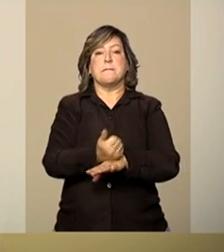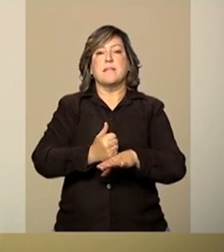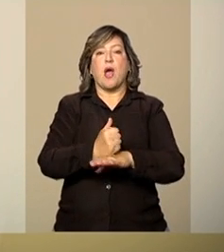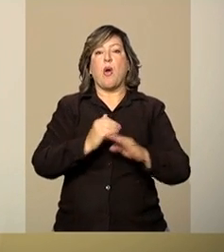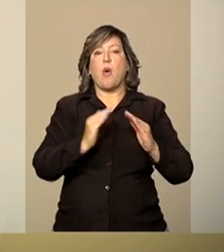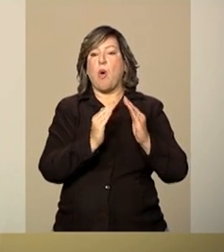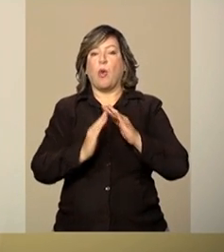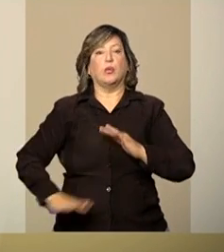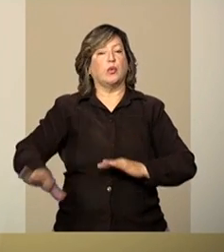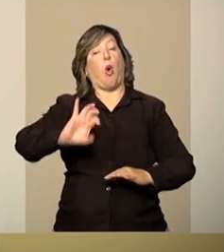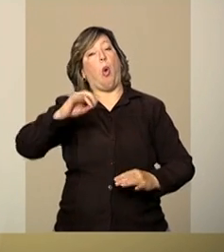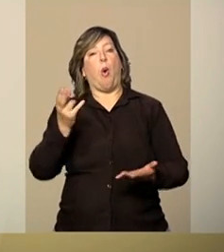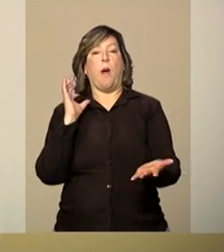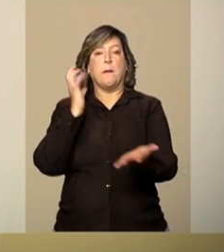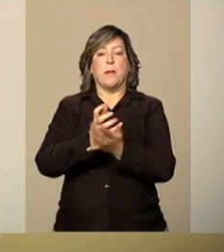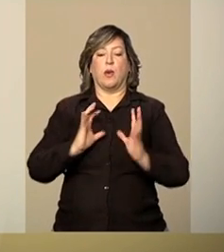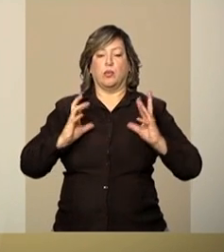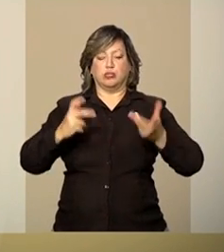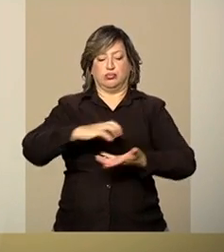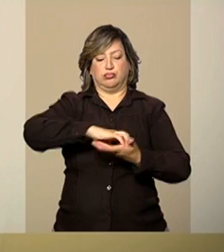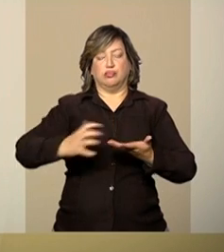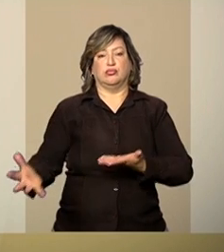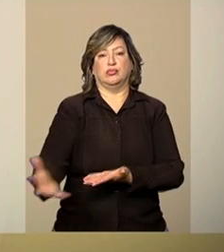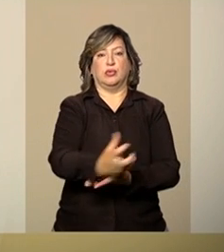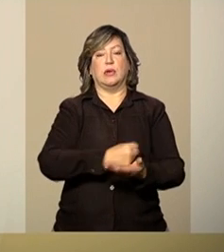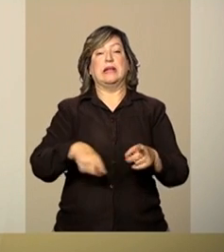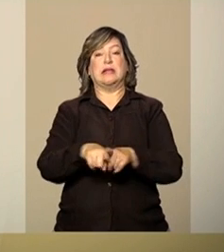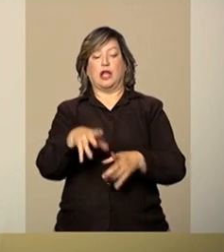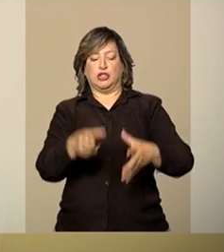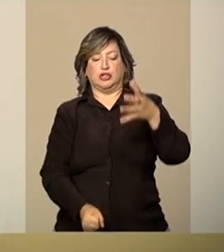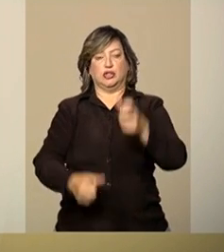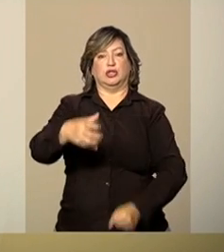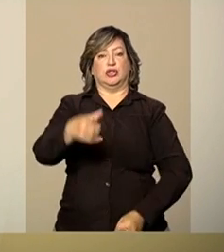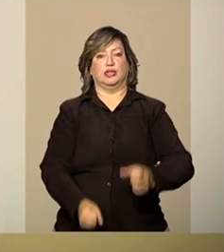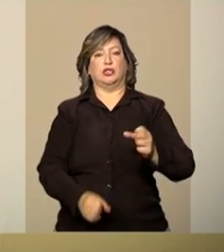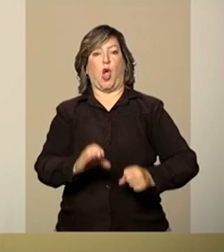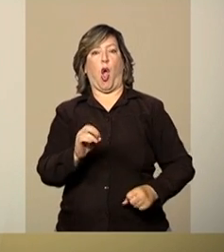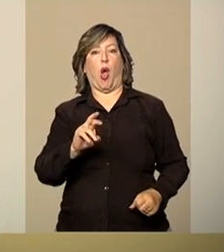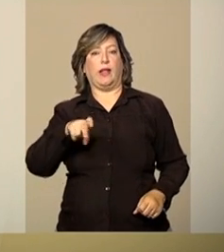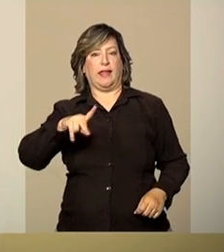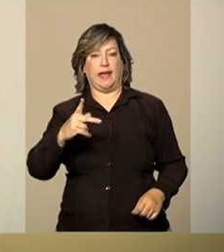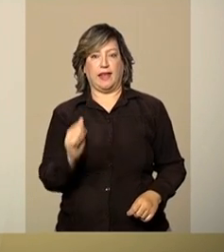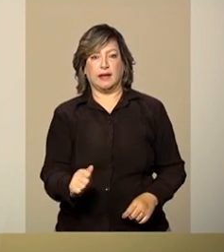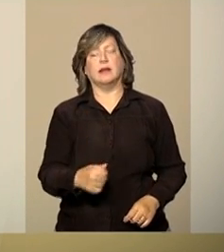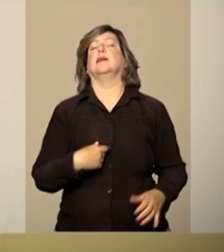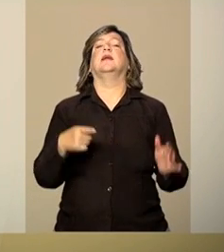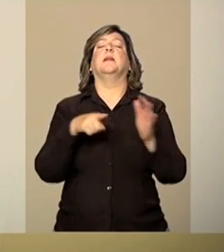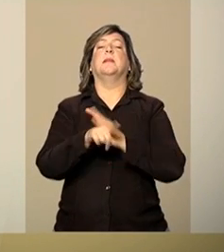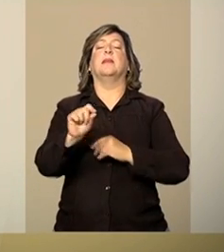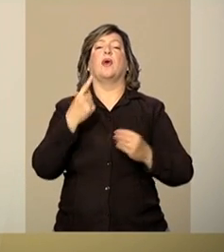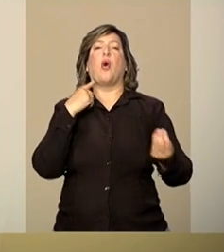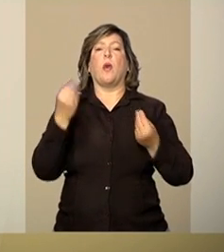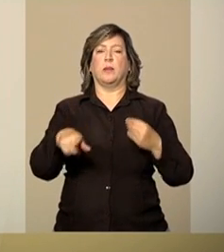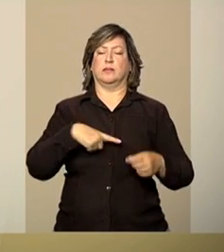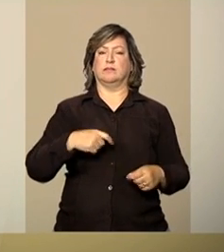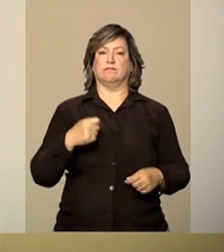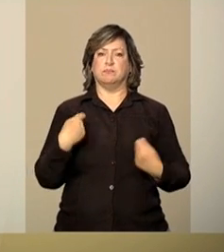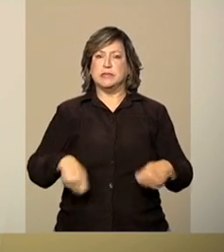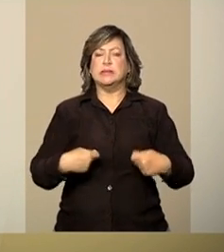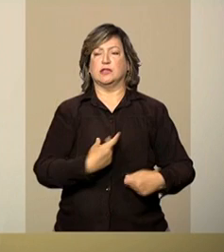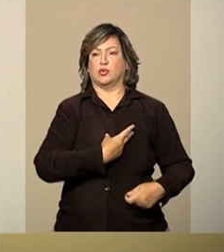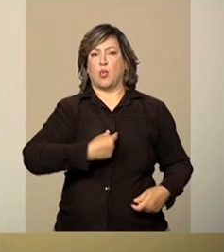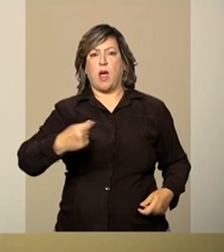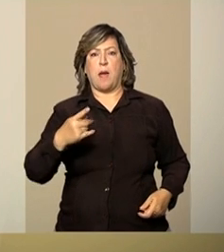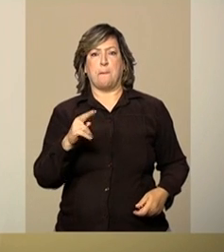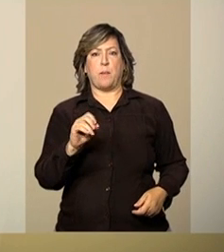compra de tratores colheitadeiras e Ordenhadeiras um dos grandes desafios da Agricultura é produzir de forma sustentável não é mesmo